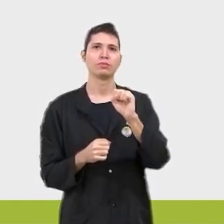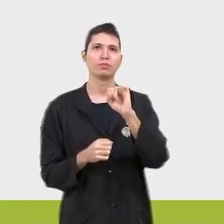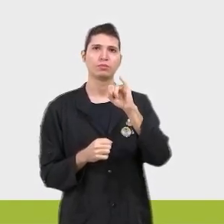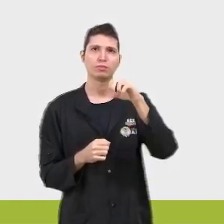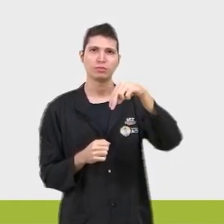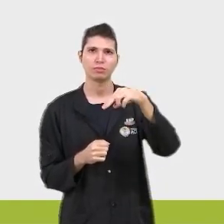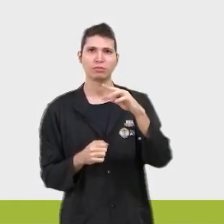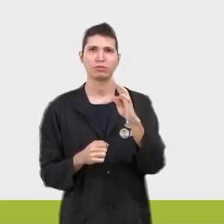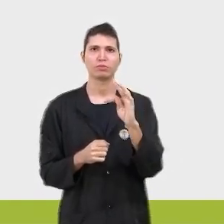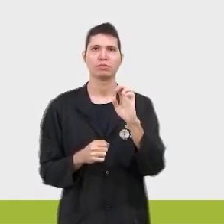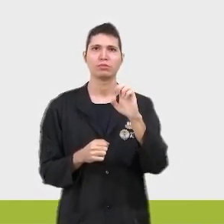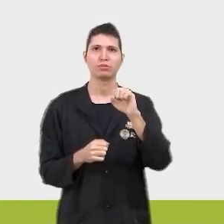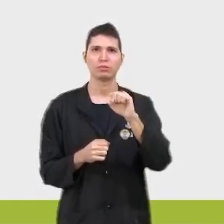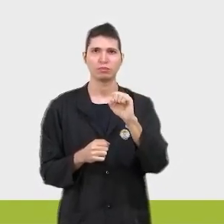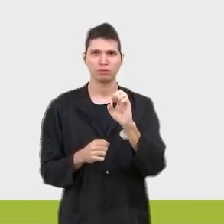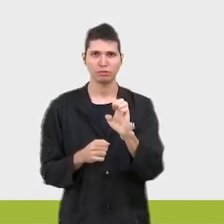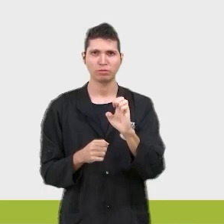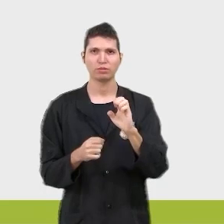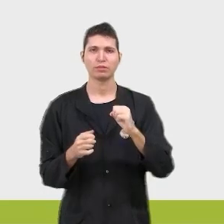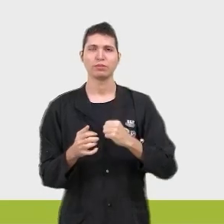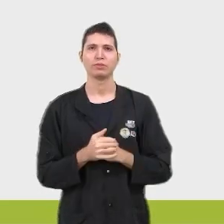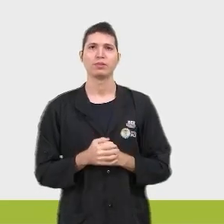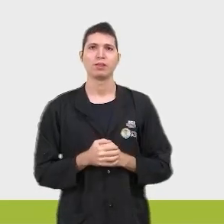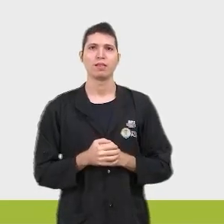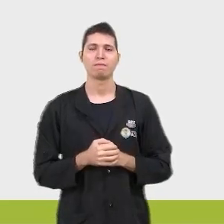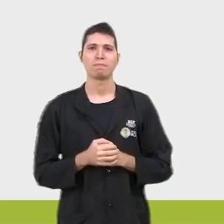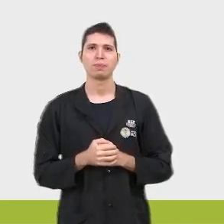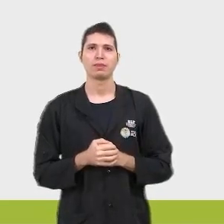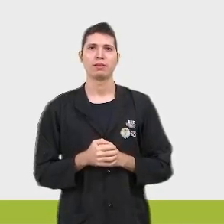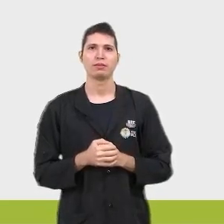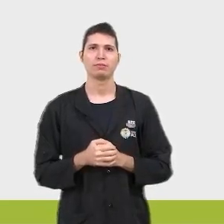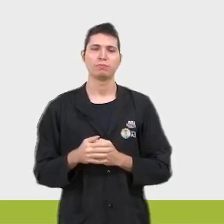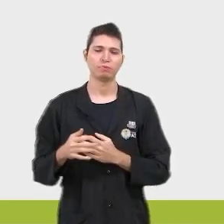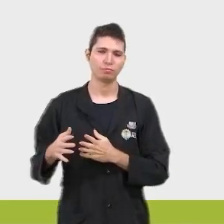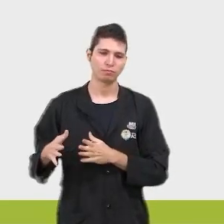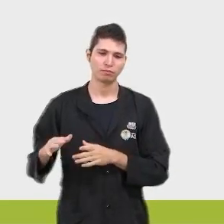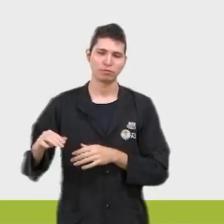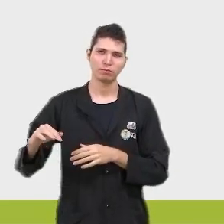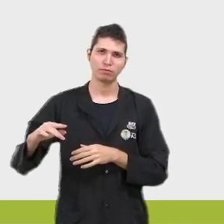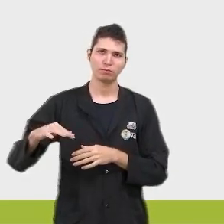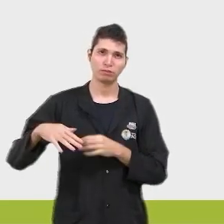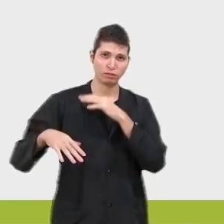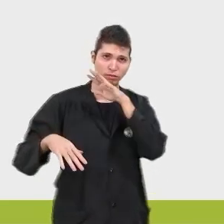pelas correntes marítimas, pelas correntes das águas, pelos ventos, enfim.